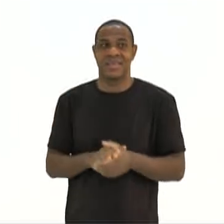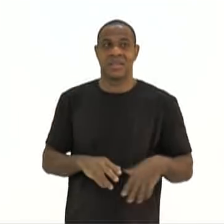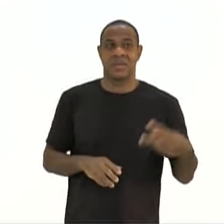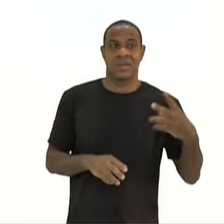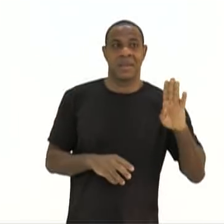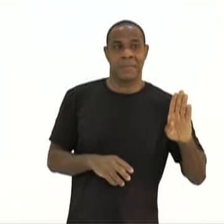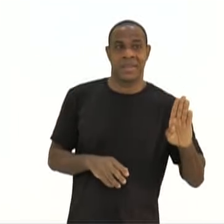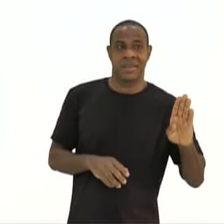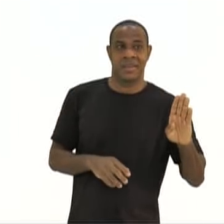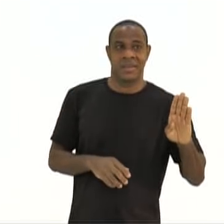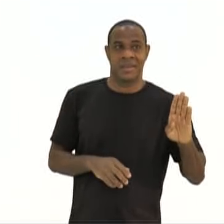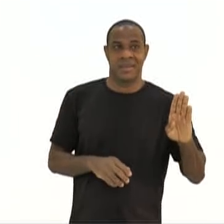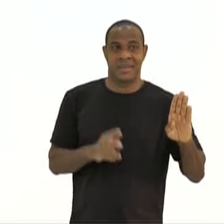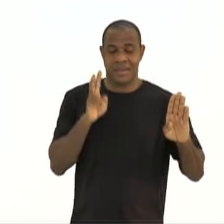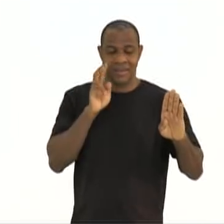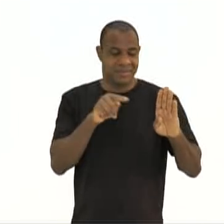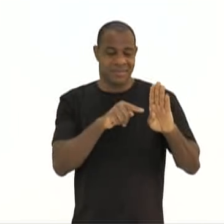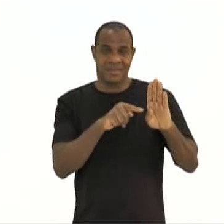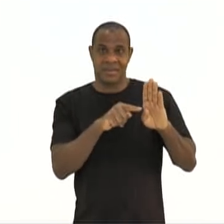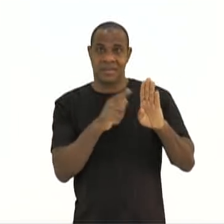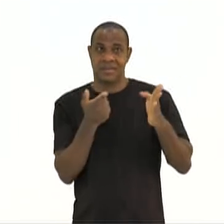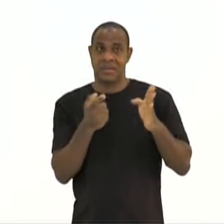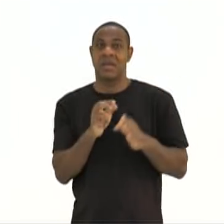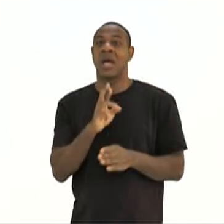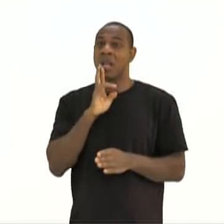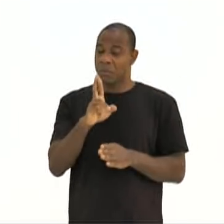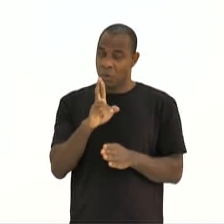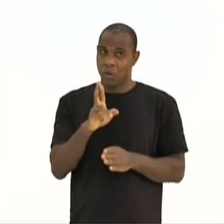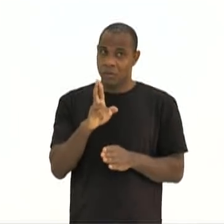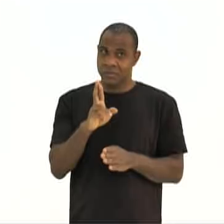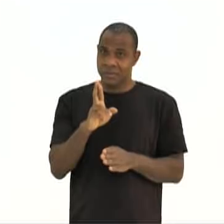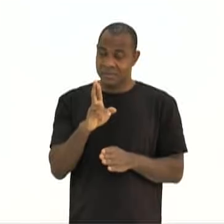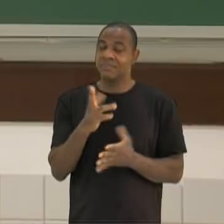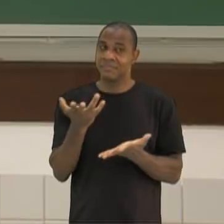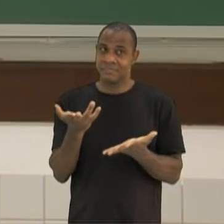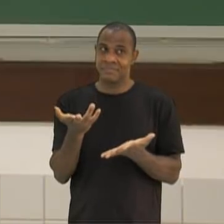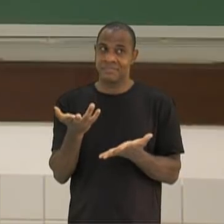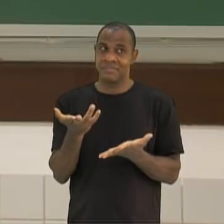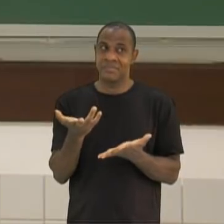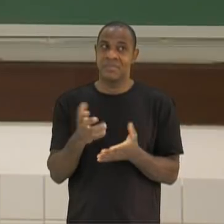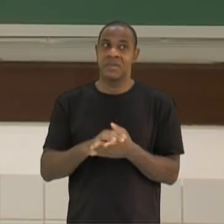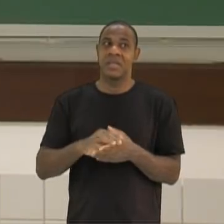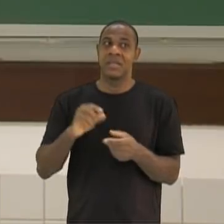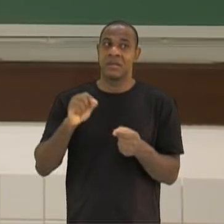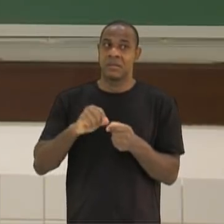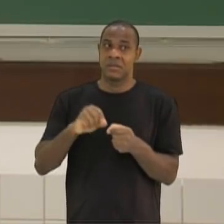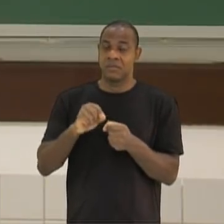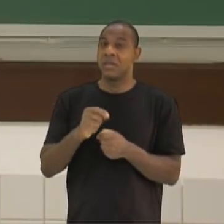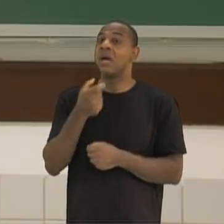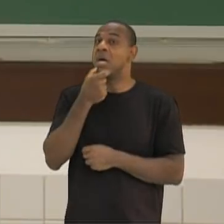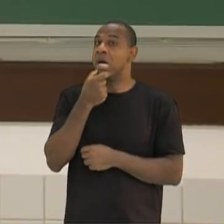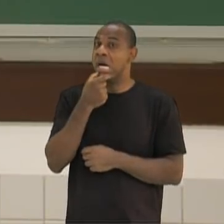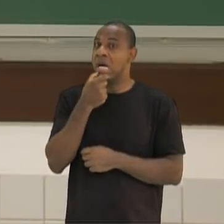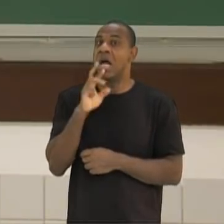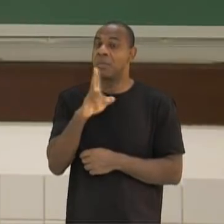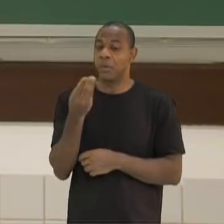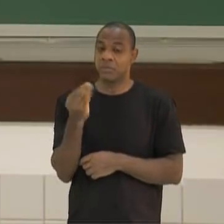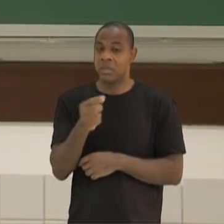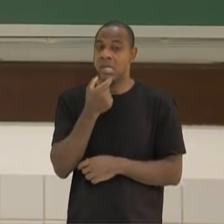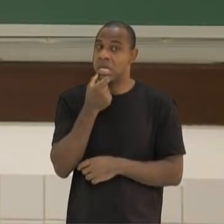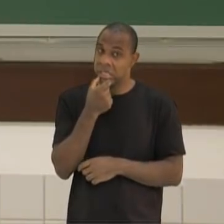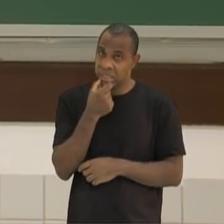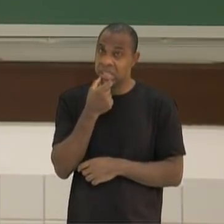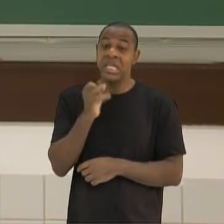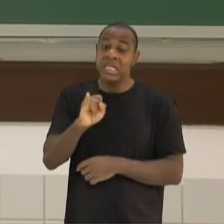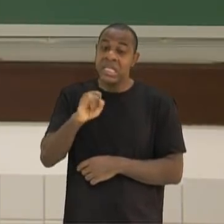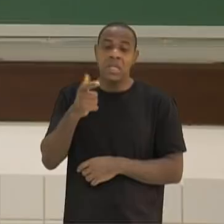finger tutting? Vamos responder então no teu caderno. De preferência, você vai responder em inglês. Se você não conseguir, você